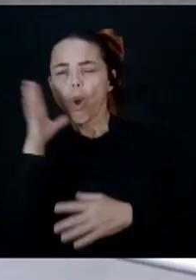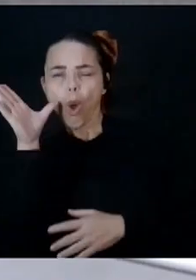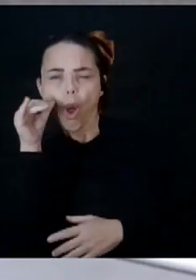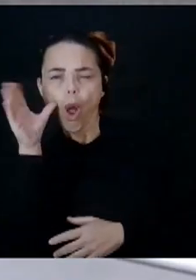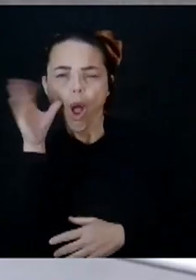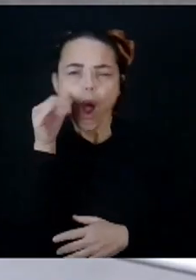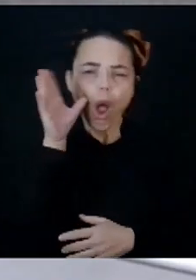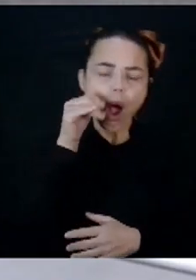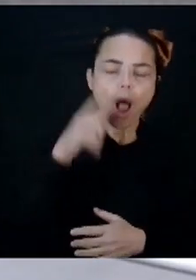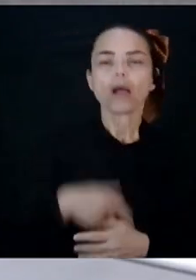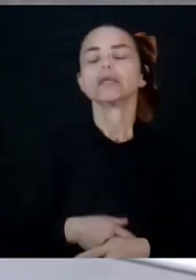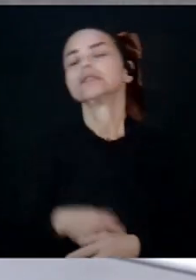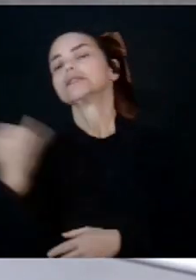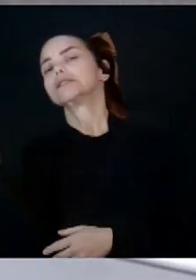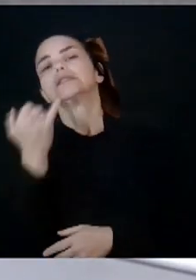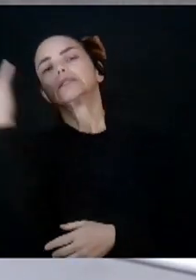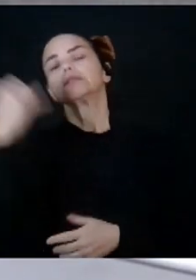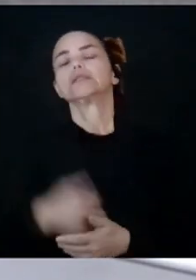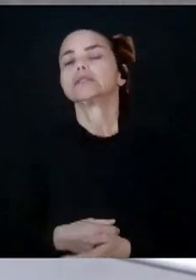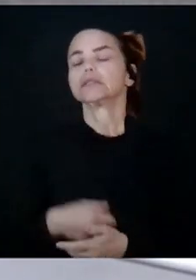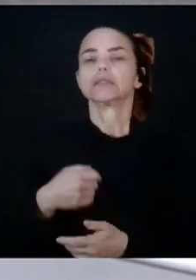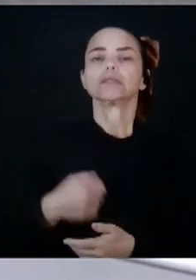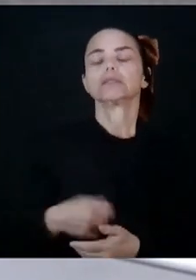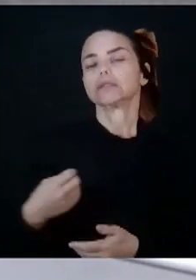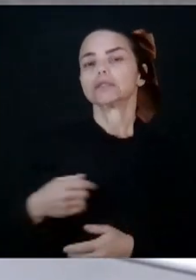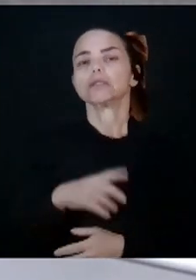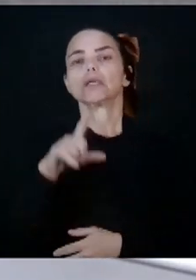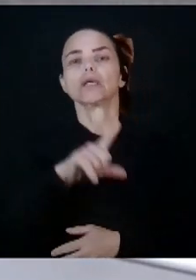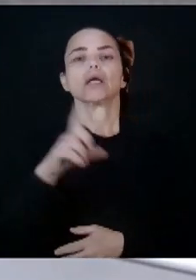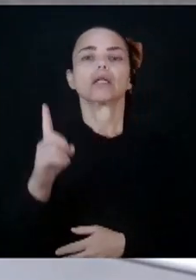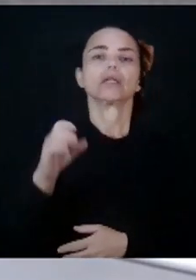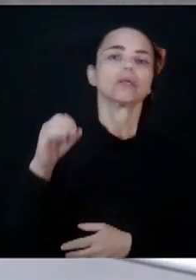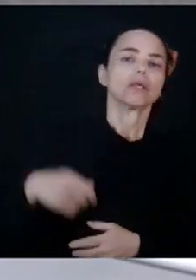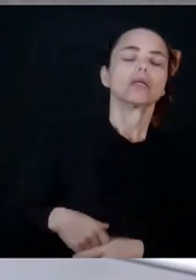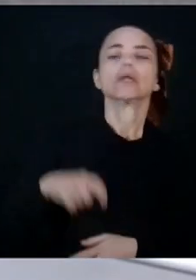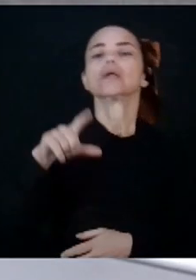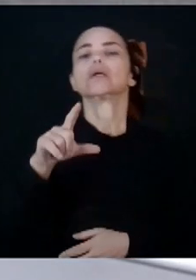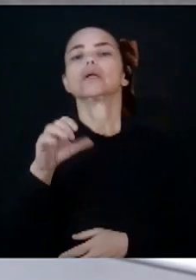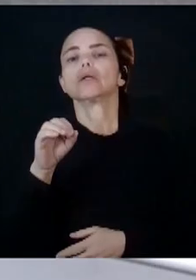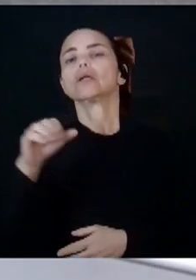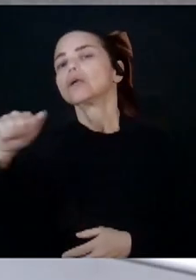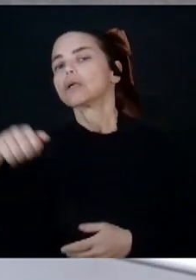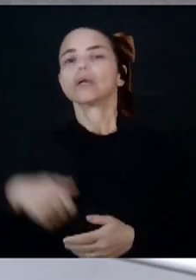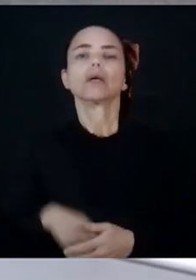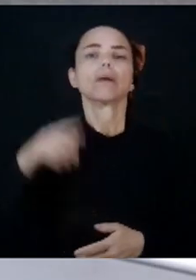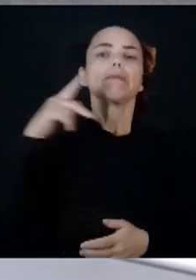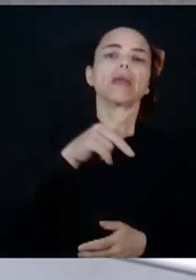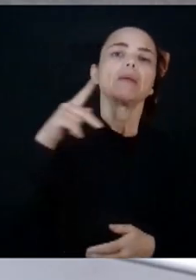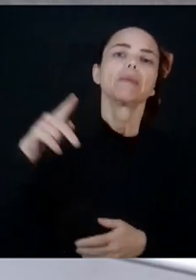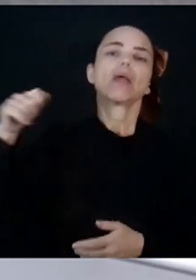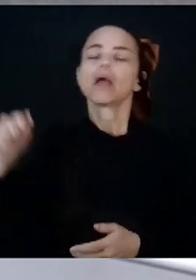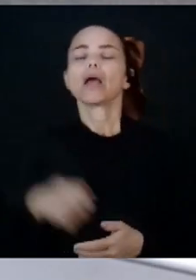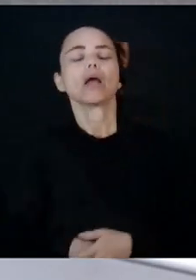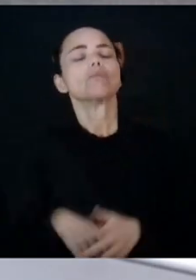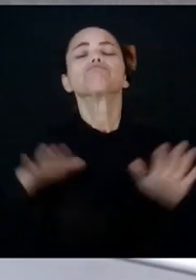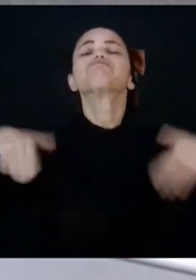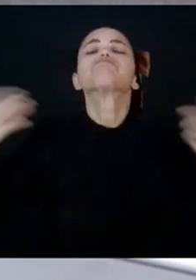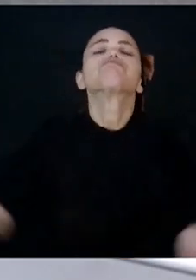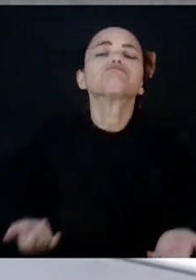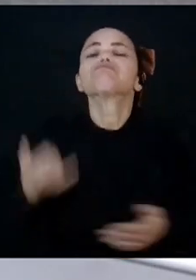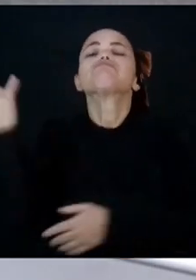qual a importância disso tudo, né? LDO, LOA, enfim, PPA, qual a importância disso tudo